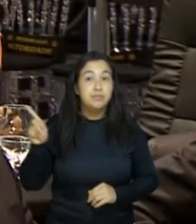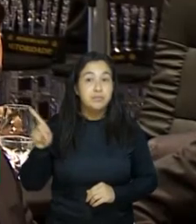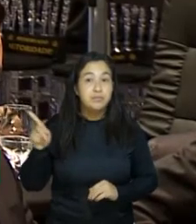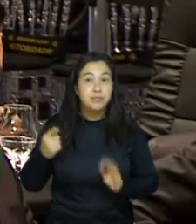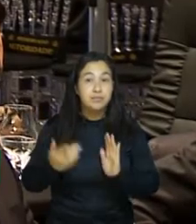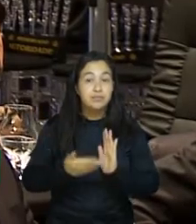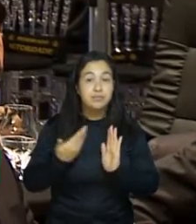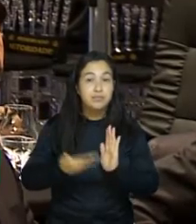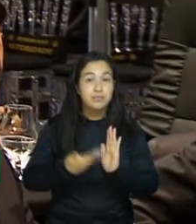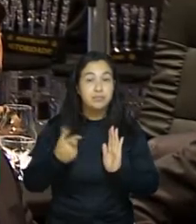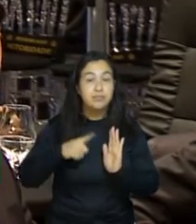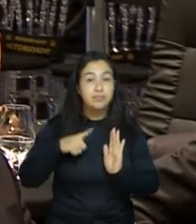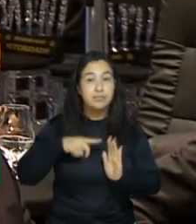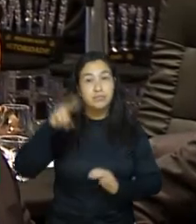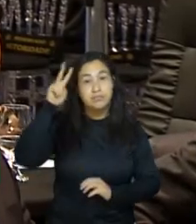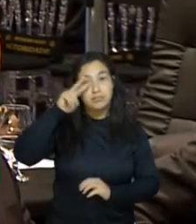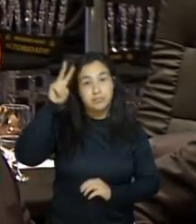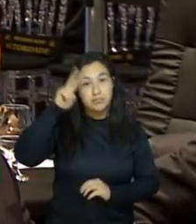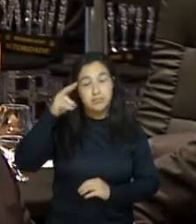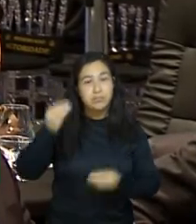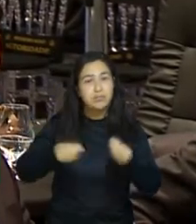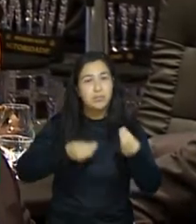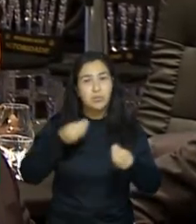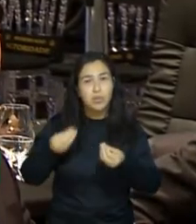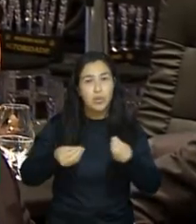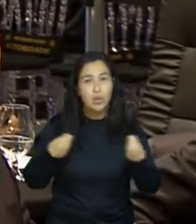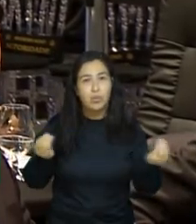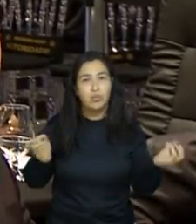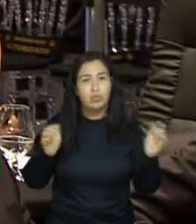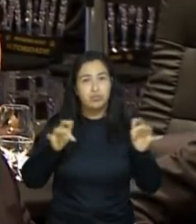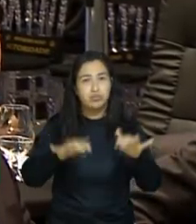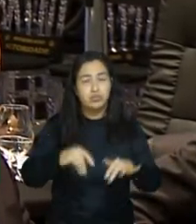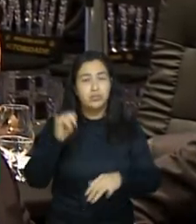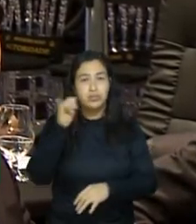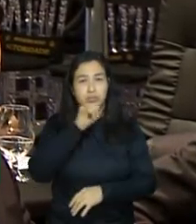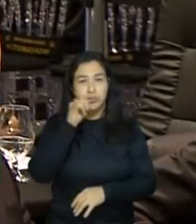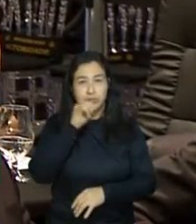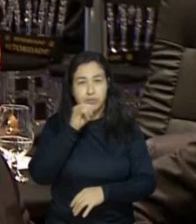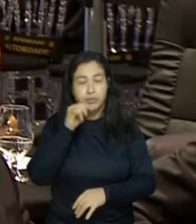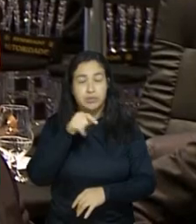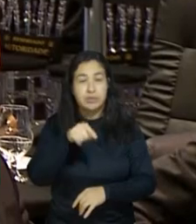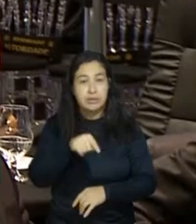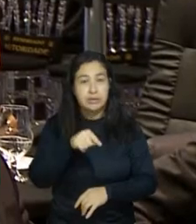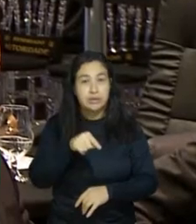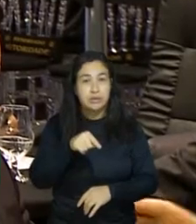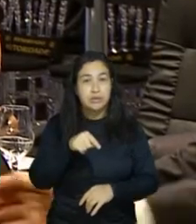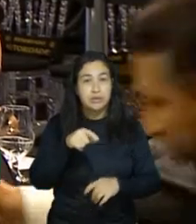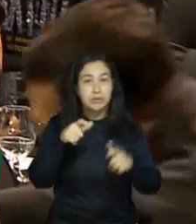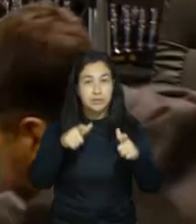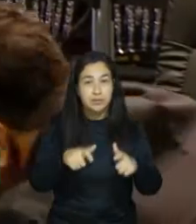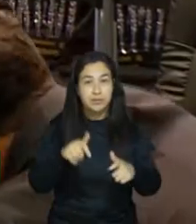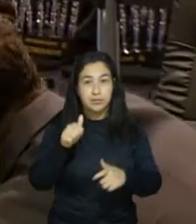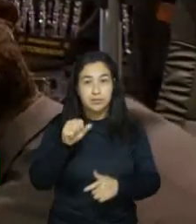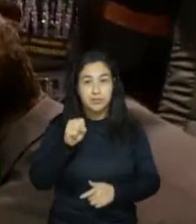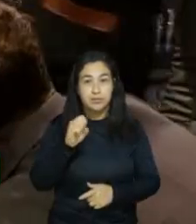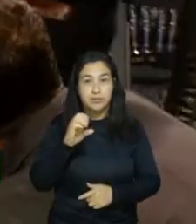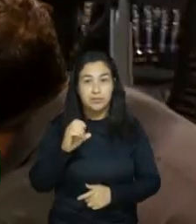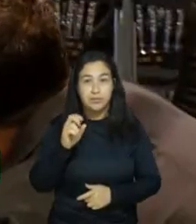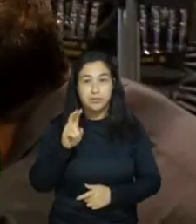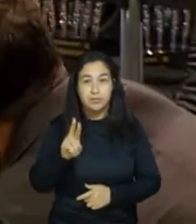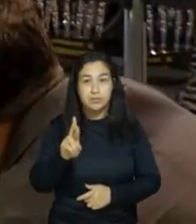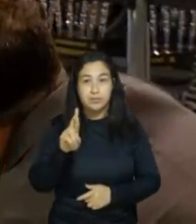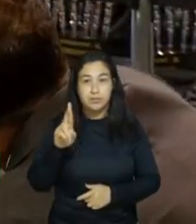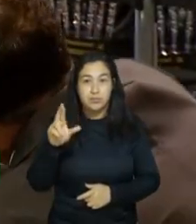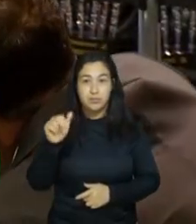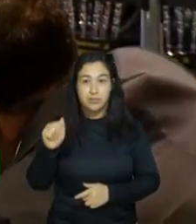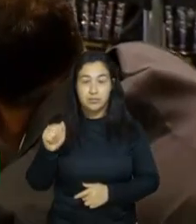um histórico a respeito da colonização italiana em Santa Catarina, sobretudo em Ascurra. E eu destaco, inclusive, a todos o